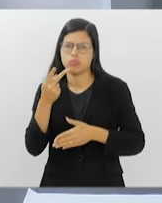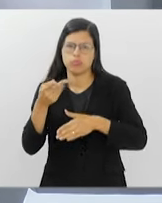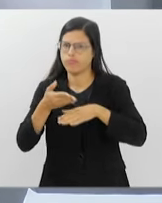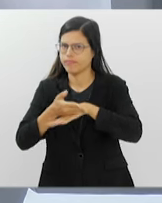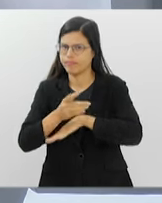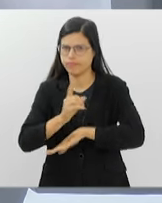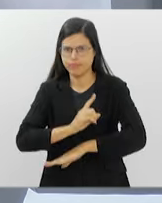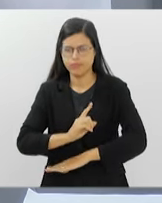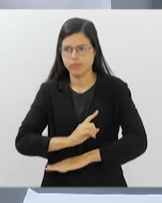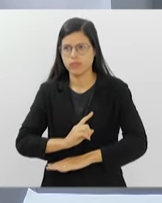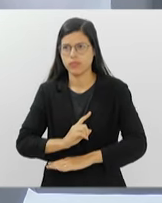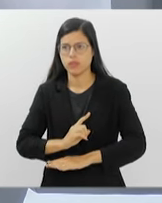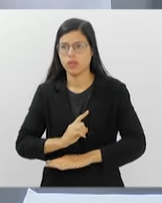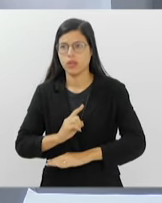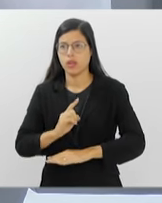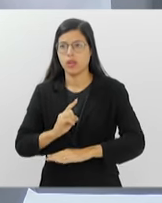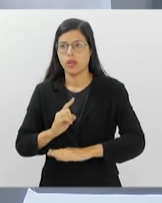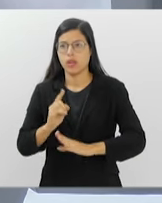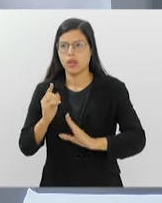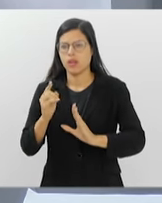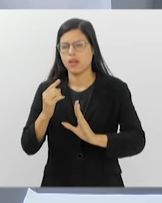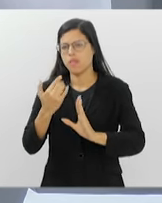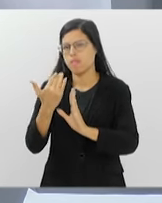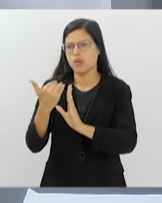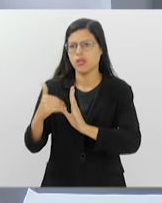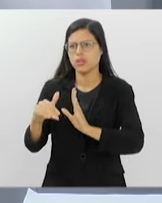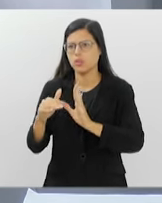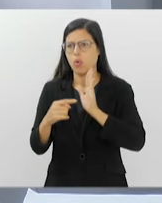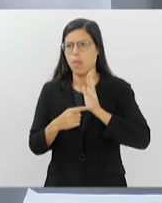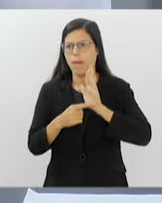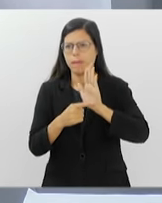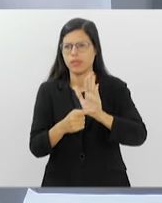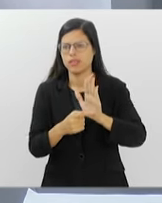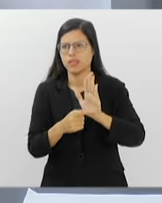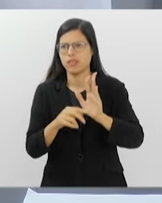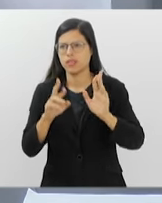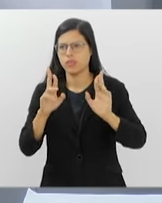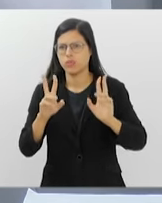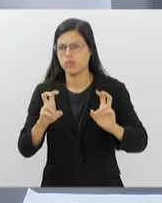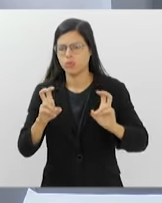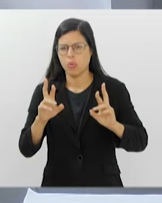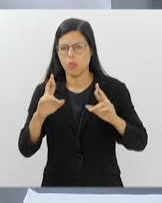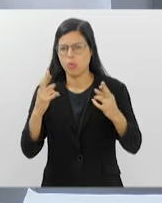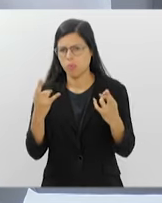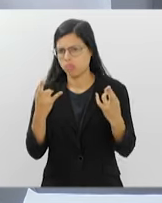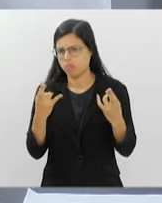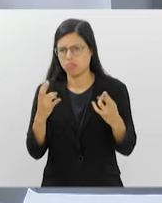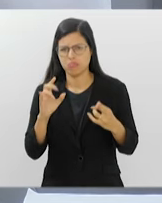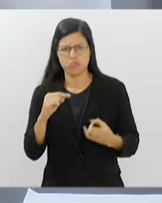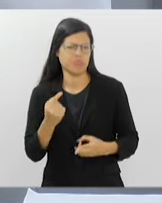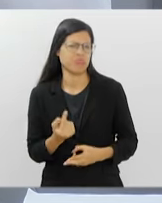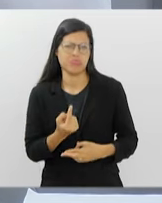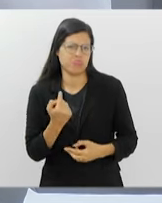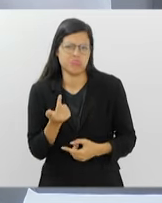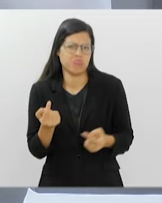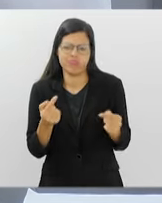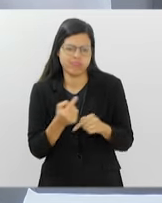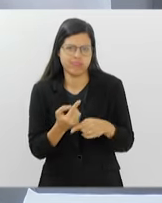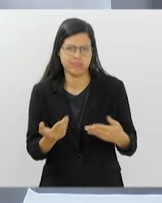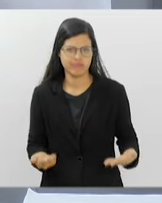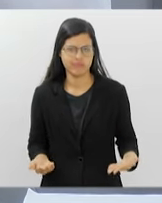ele encaminhou uma apresentação aqui do rocken Rio que pra gente não faz o menor sentido